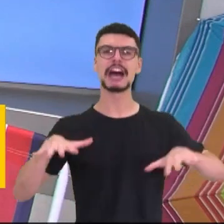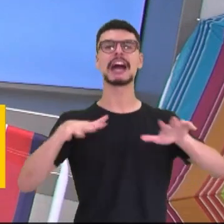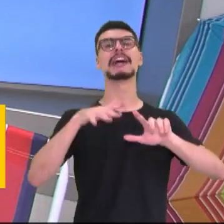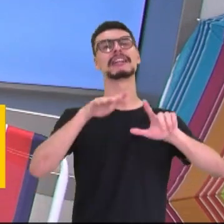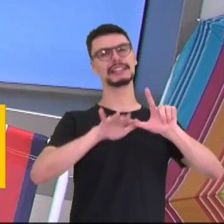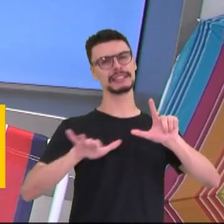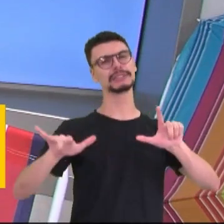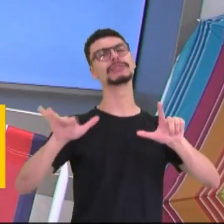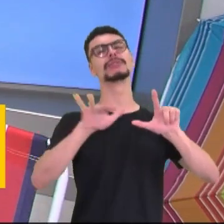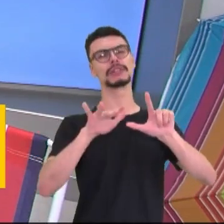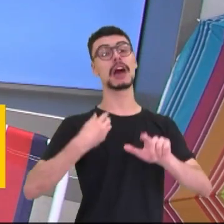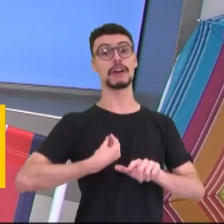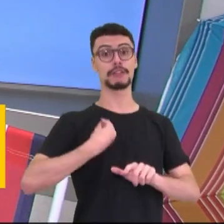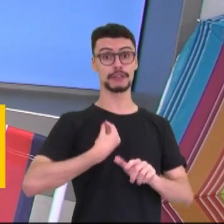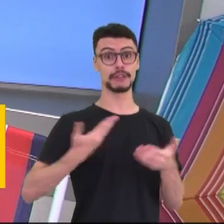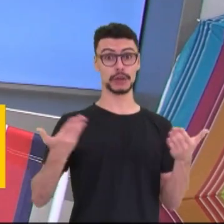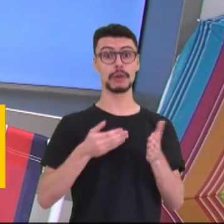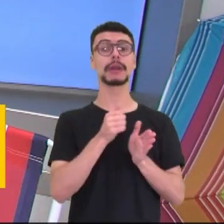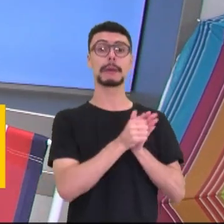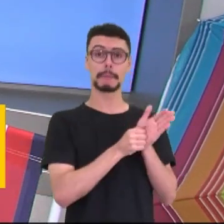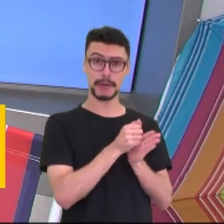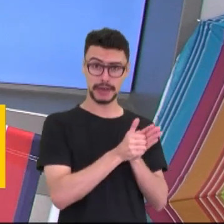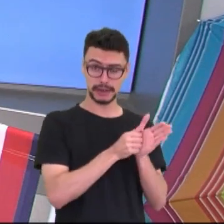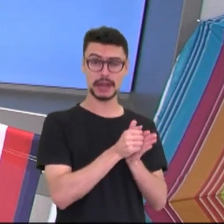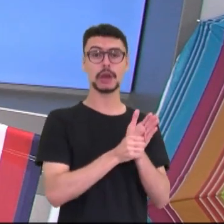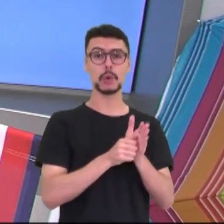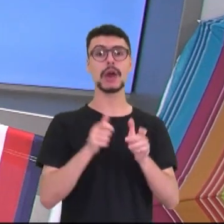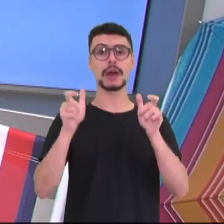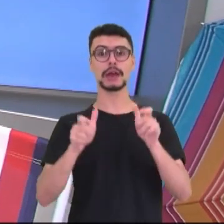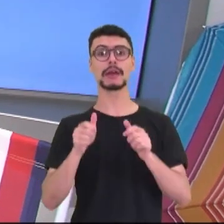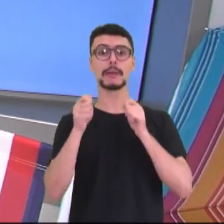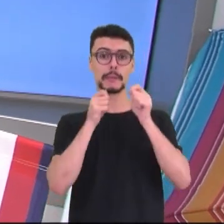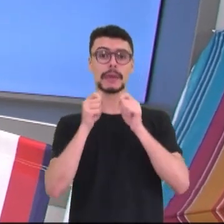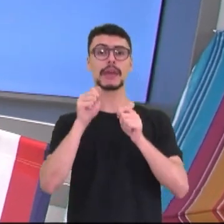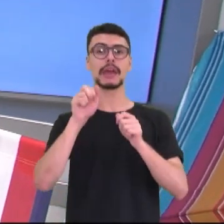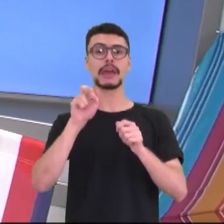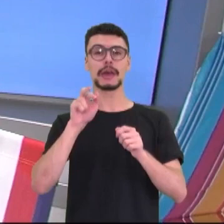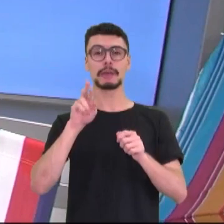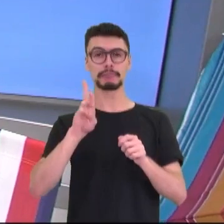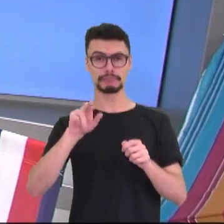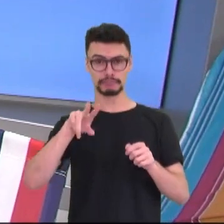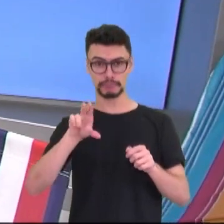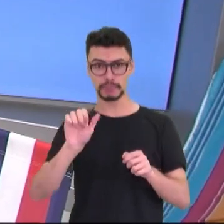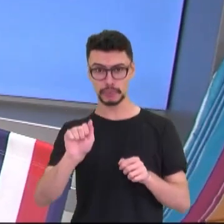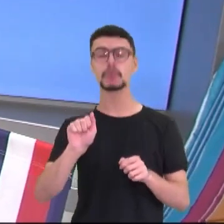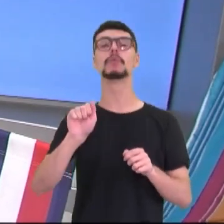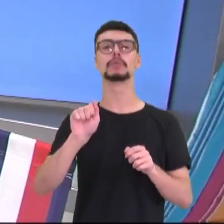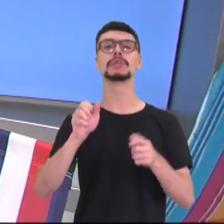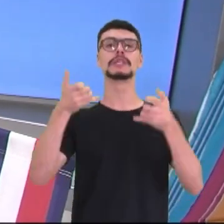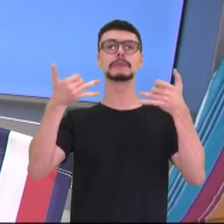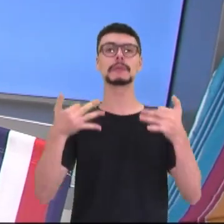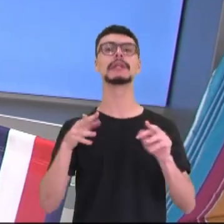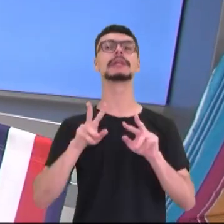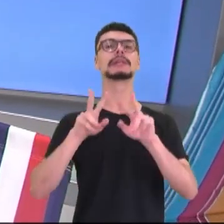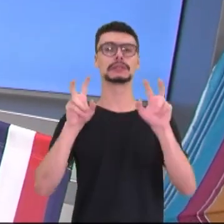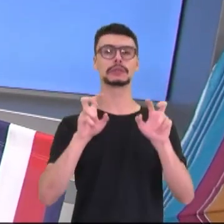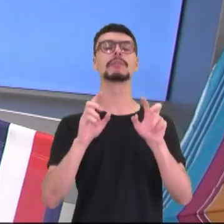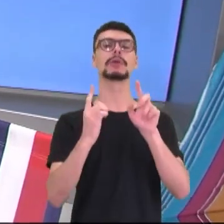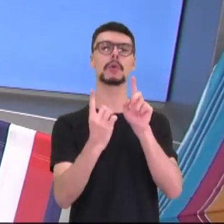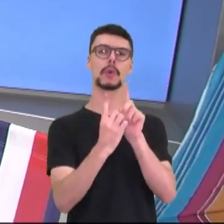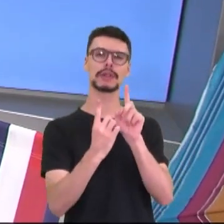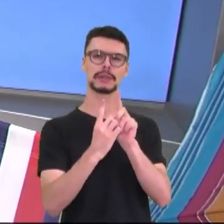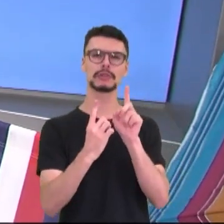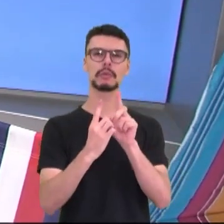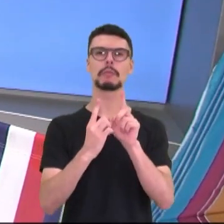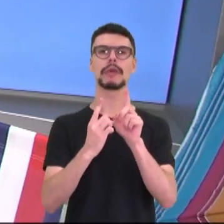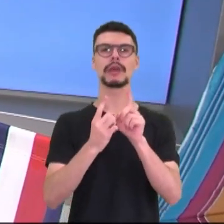A gente vem ao vivo para Paranaguá agora, onde está a repórter Bruna Letícia, que fala sobre os atendimentos, né? Há uma atualização aí do Corpo